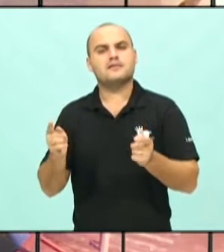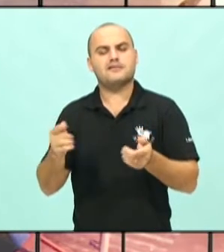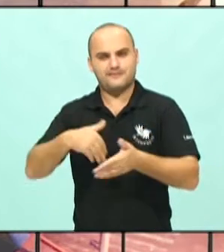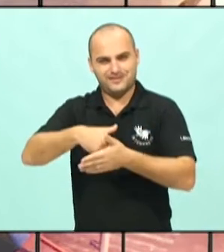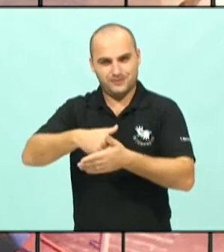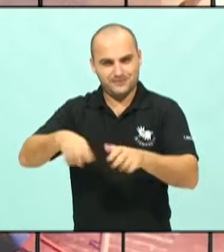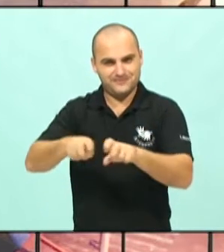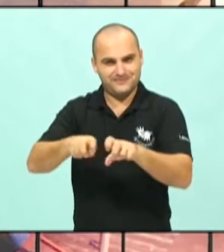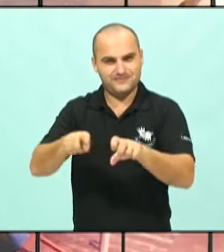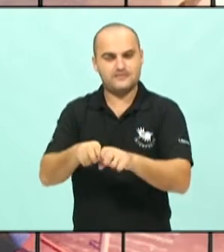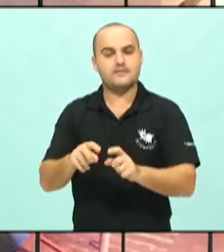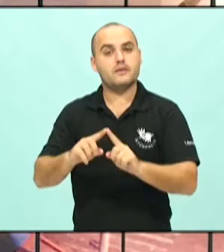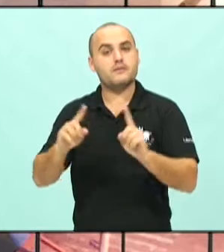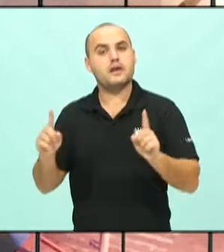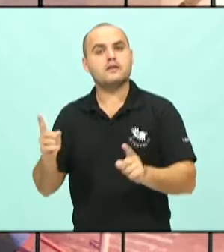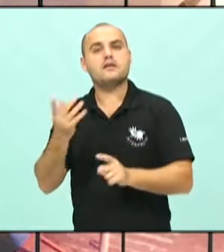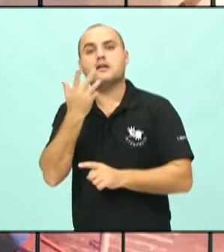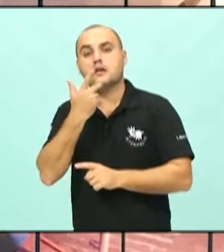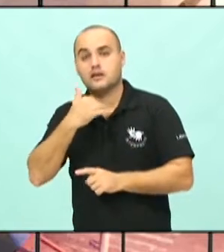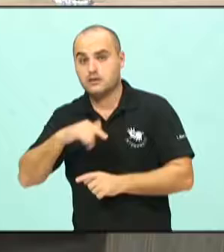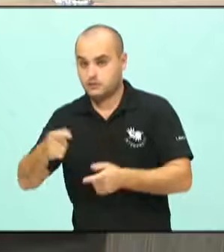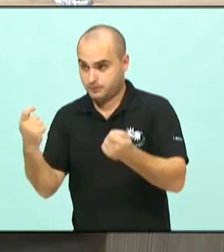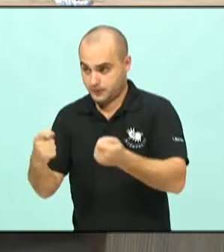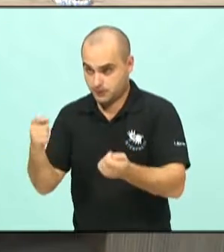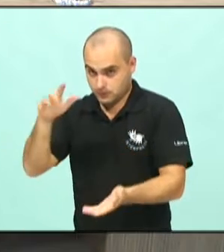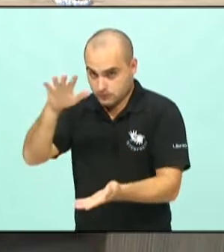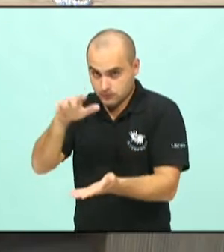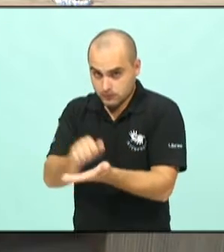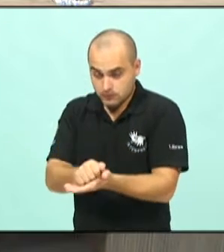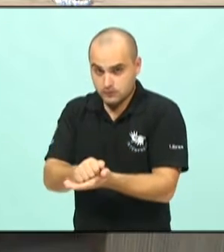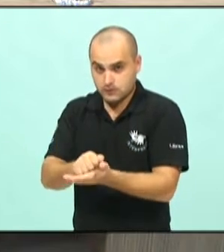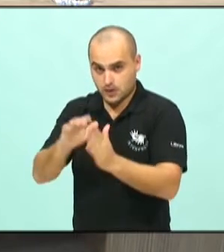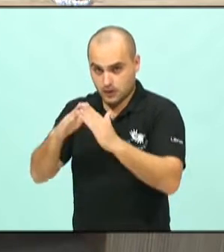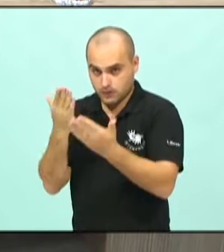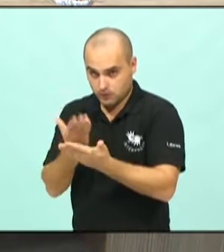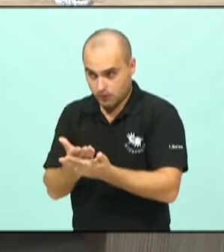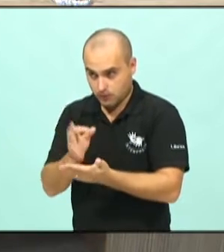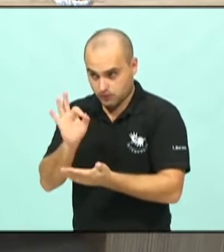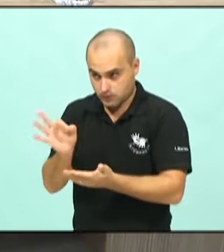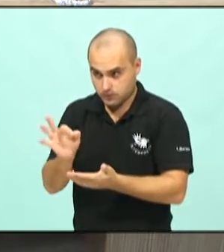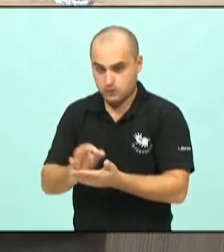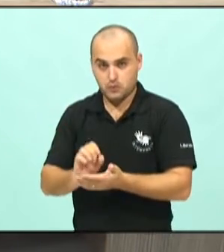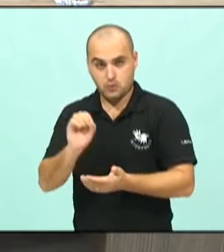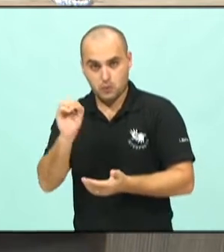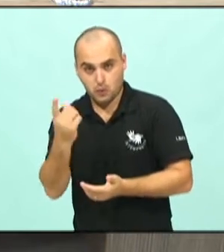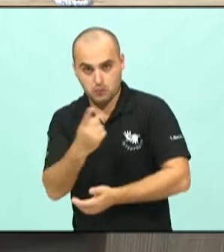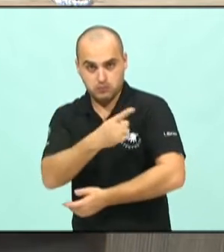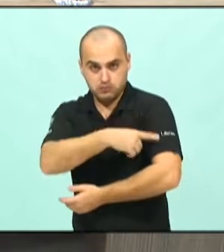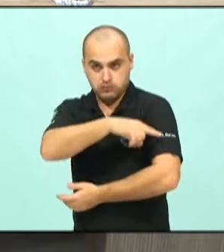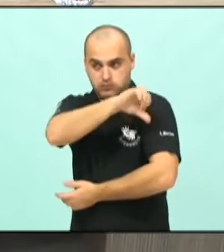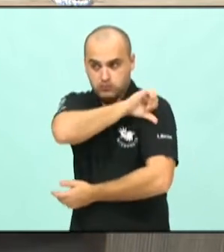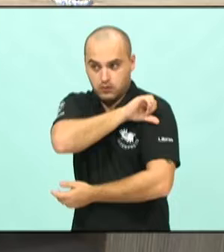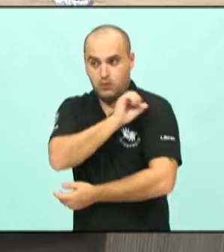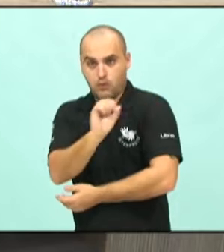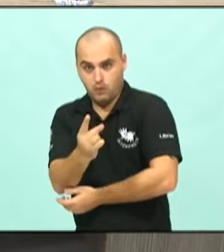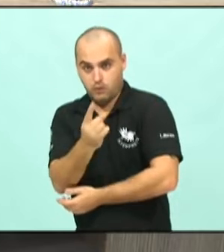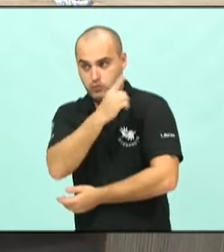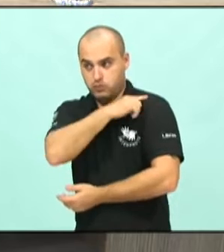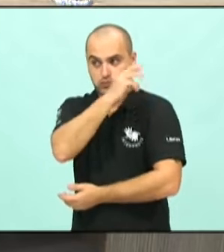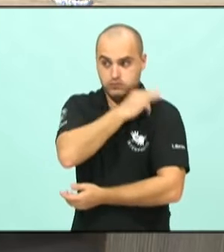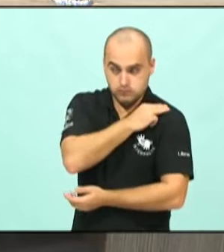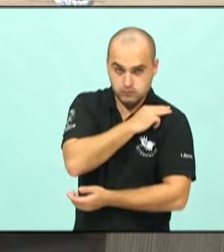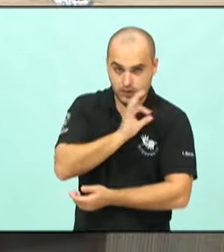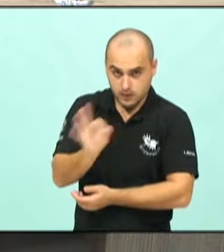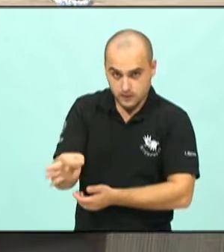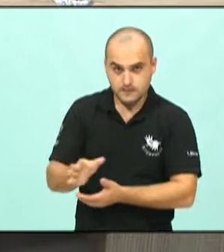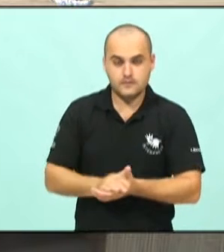que fazem parte, tem que estar matriculado no ensino fundamental ou médio? Ou médio, né? Assim,